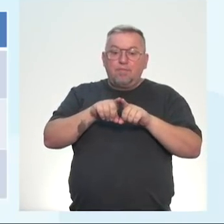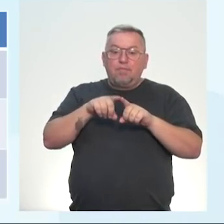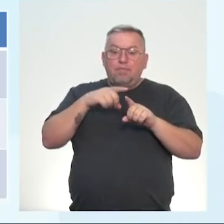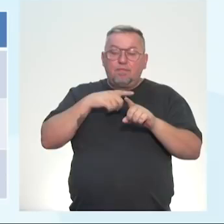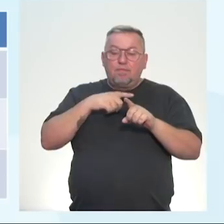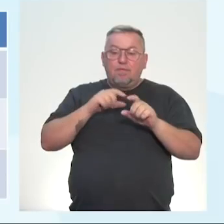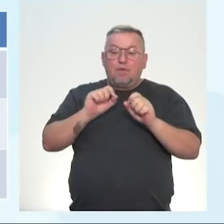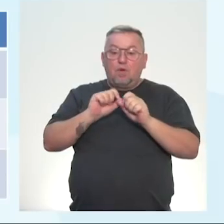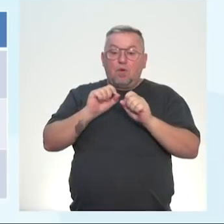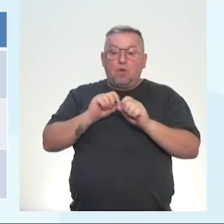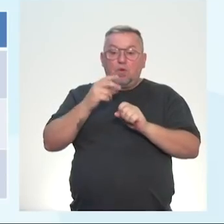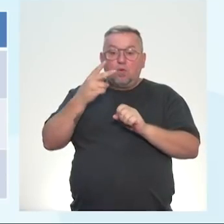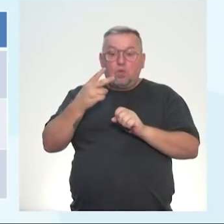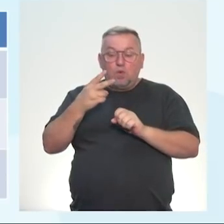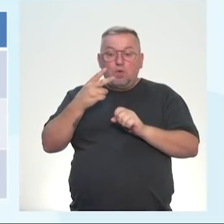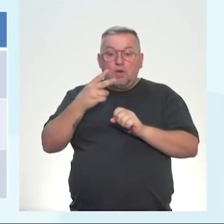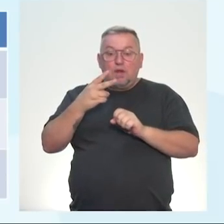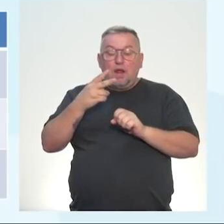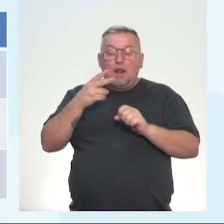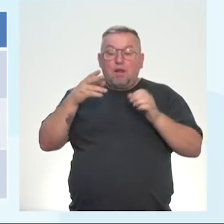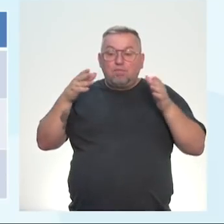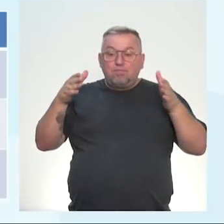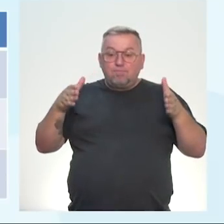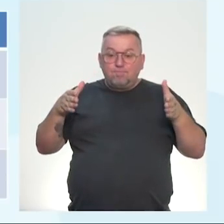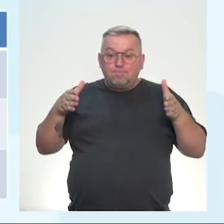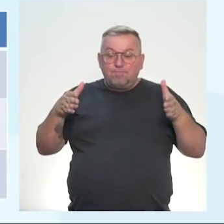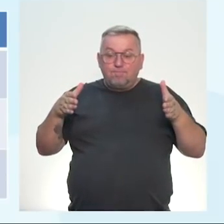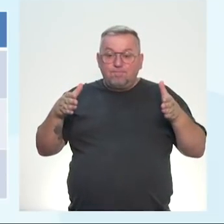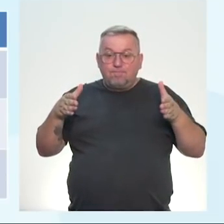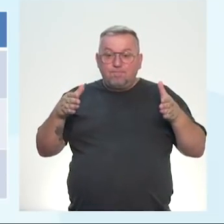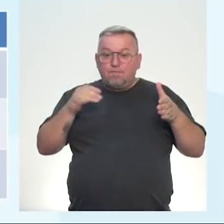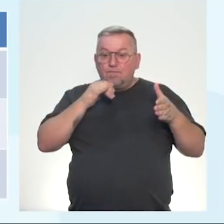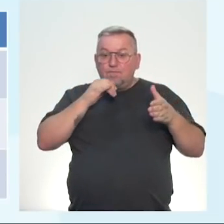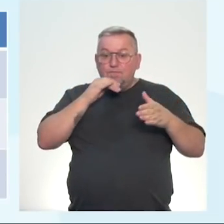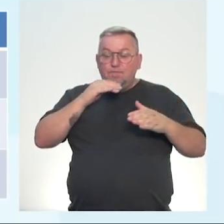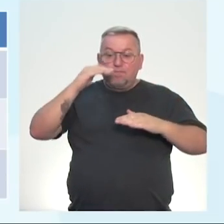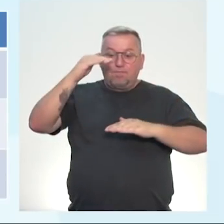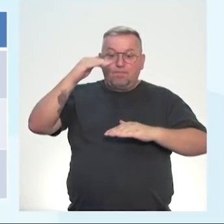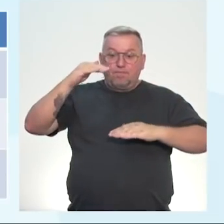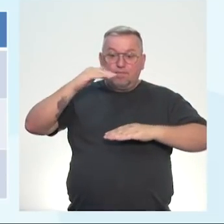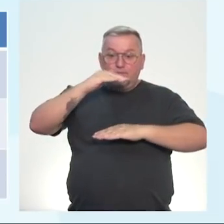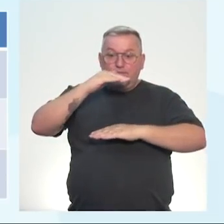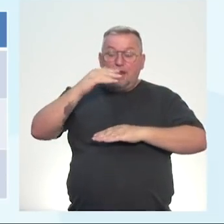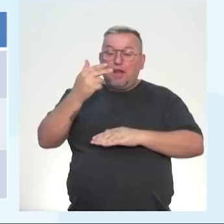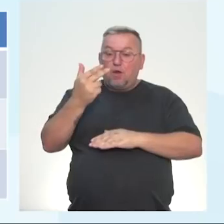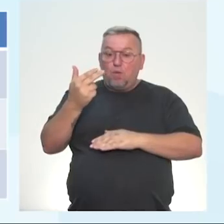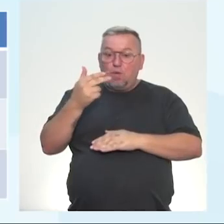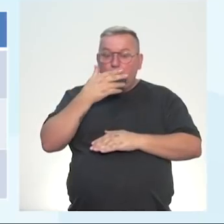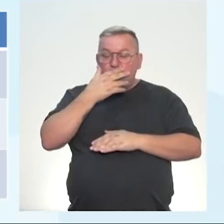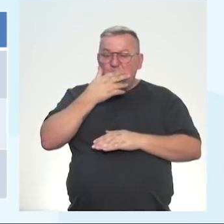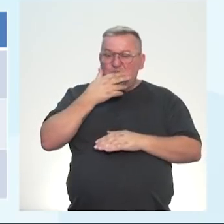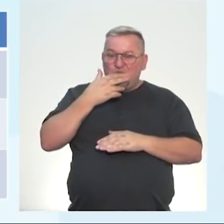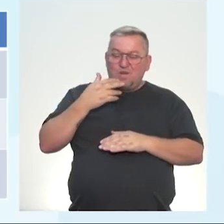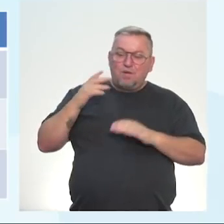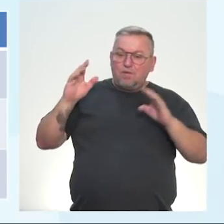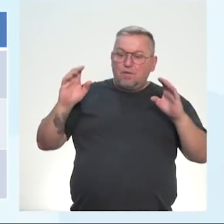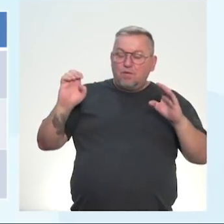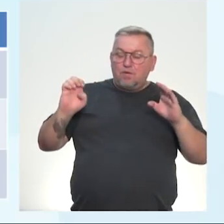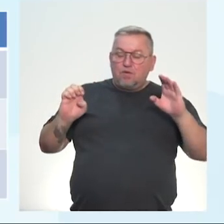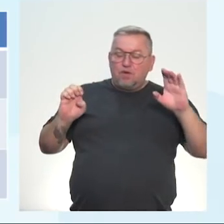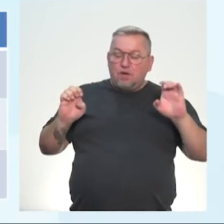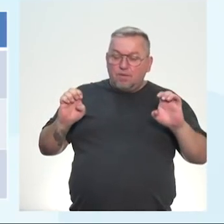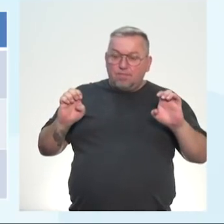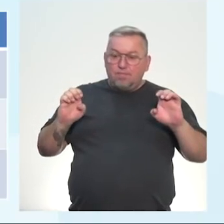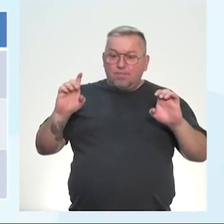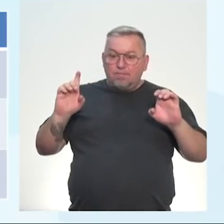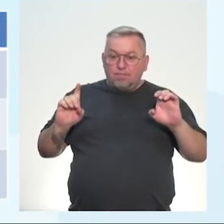tenho que ter 2 lados, né, iguais, né? Então, por exemplo, a parte de cima e a parte de baixo tem que ser igual, a da esquerda tem que ser igual à da direita, tem toda